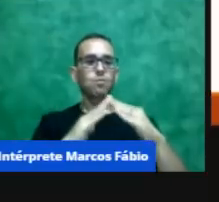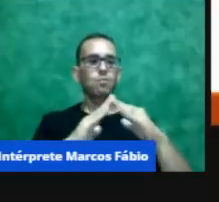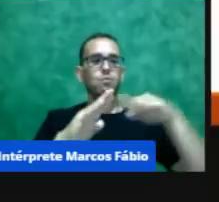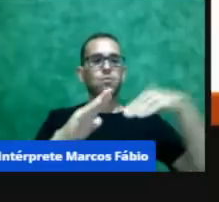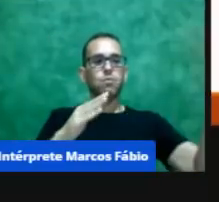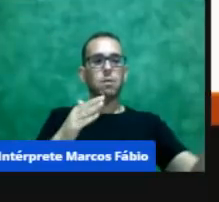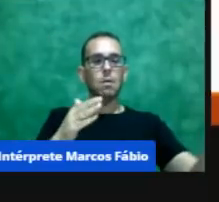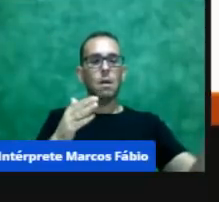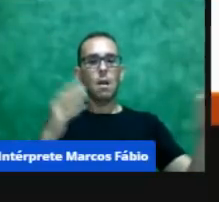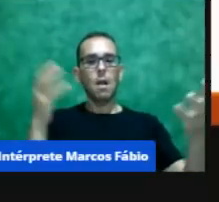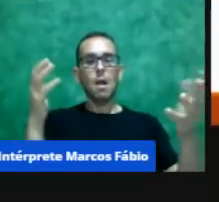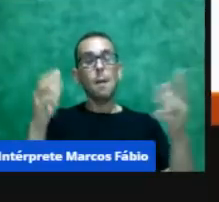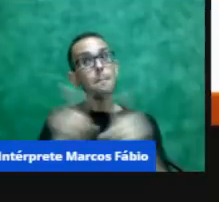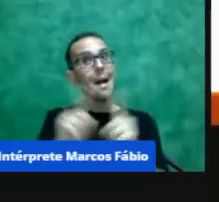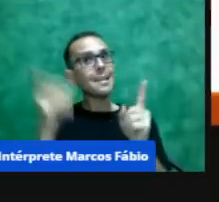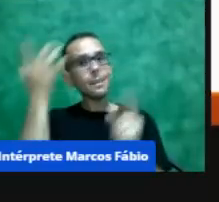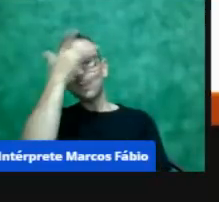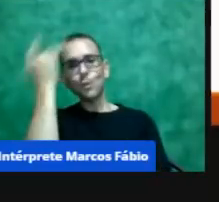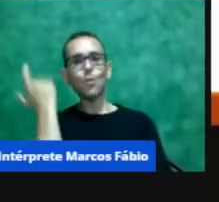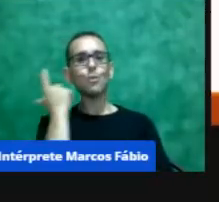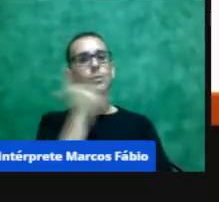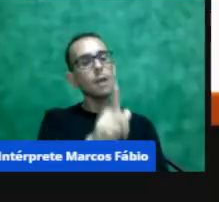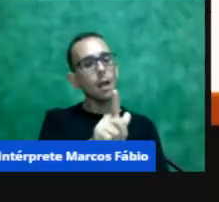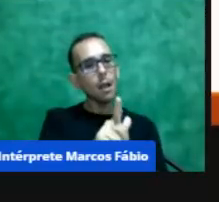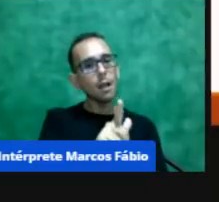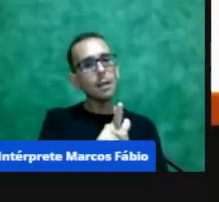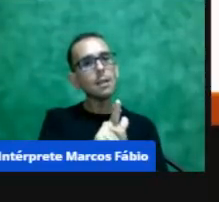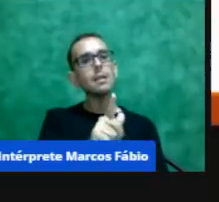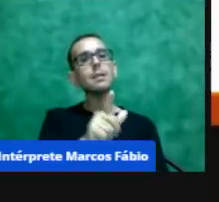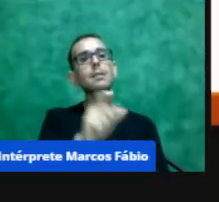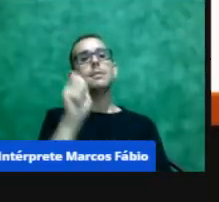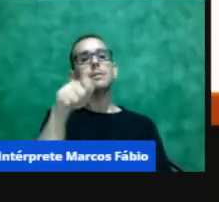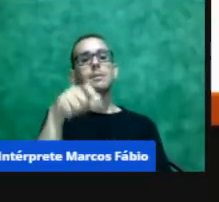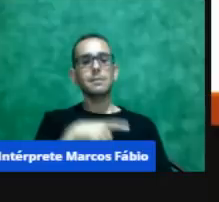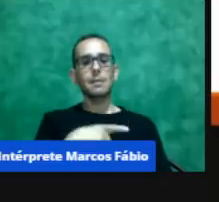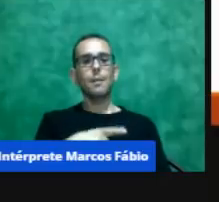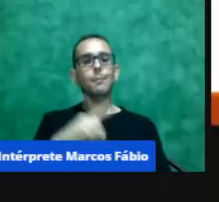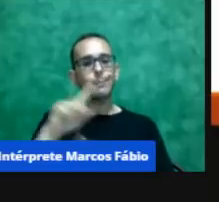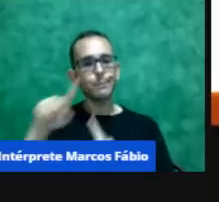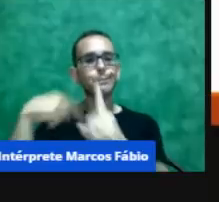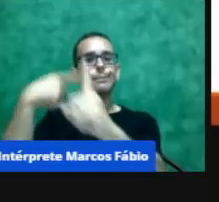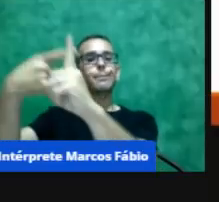Porém, aqueles que têm acesso, eles terão pontos extras, né? Então, no caso,